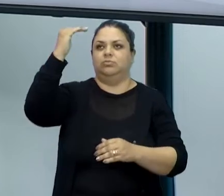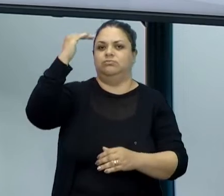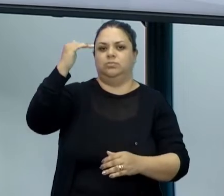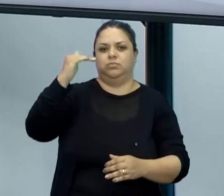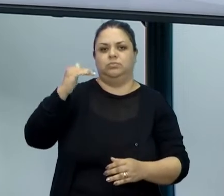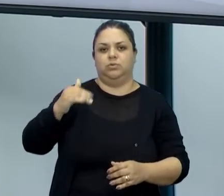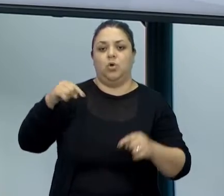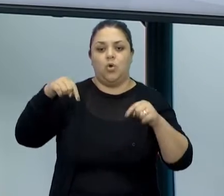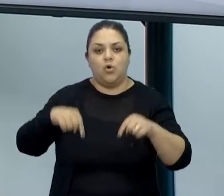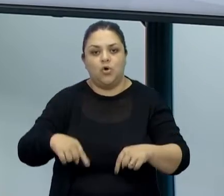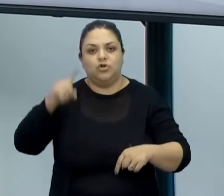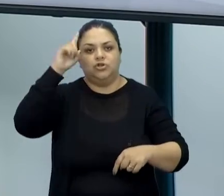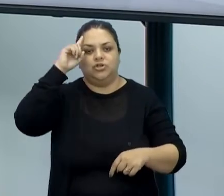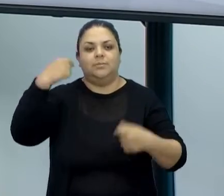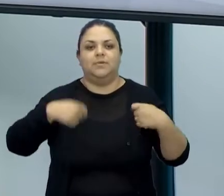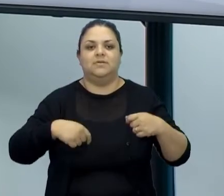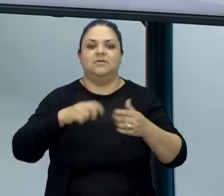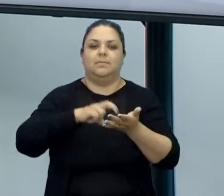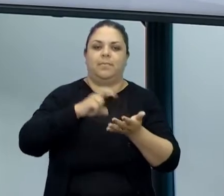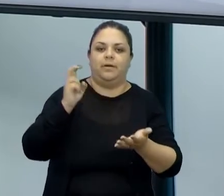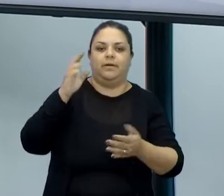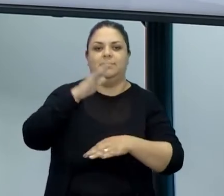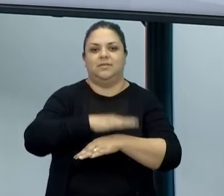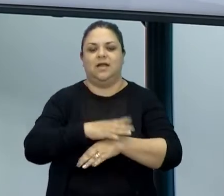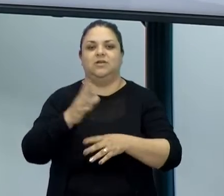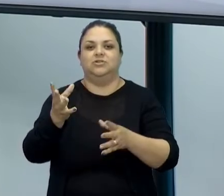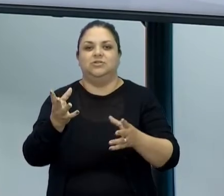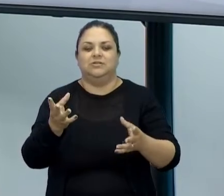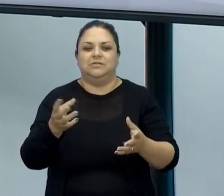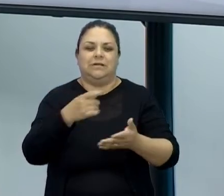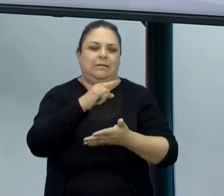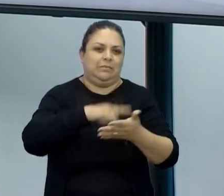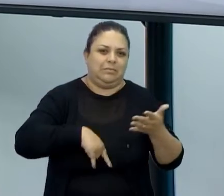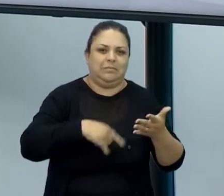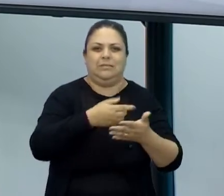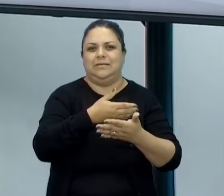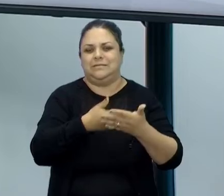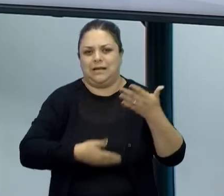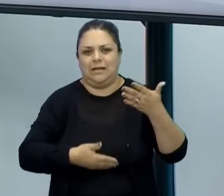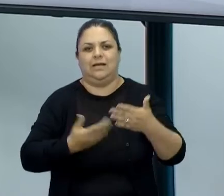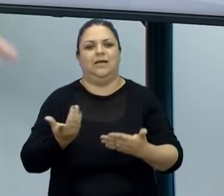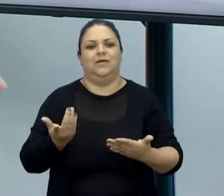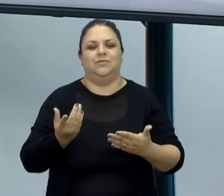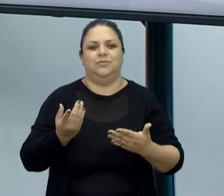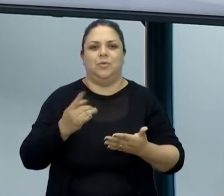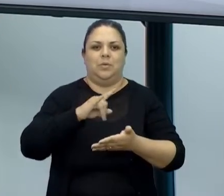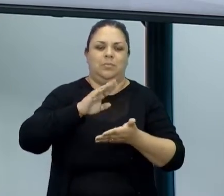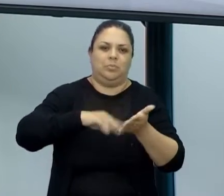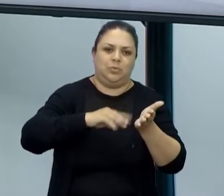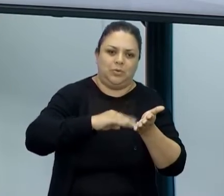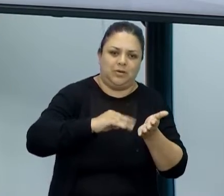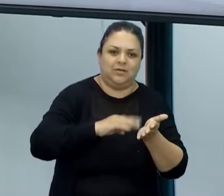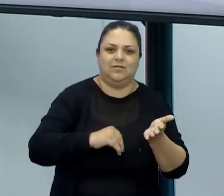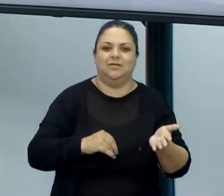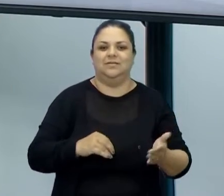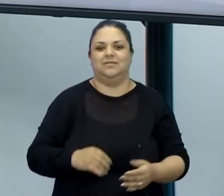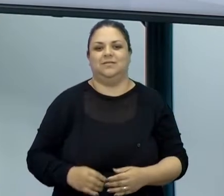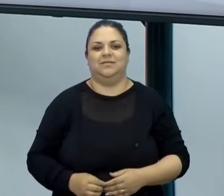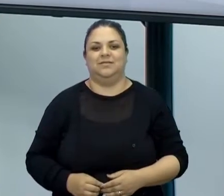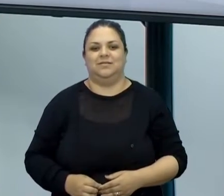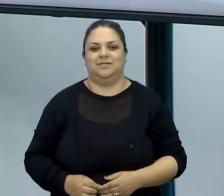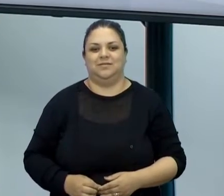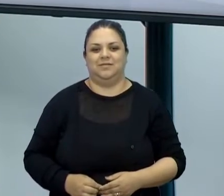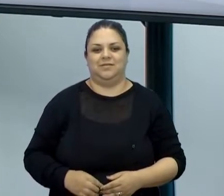do dia, do que tinha que ser feito, tirar extrato, fazer conciliação bancária, emitir borderô, na minha época